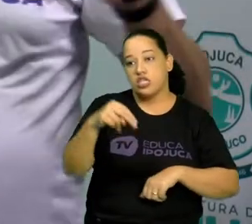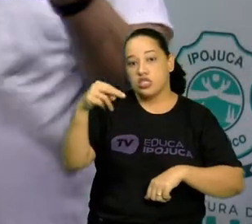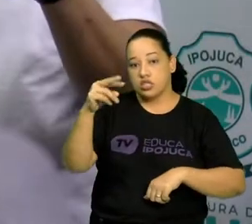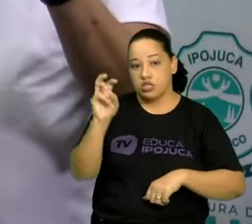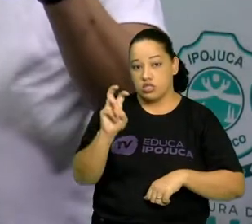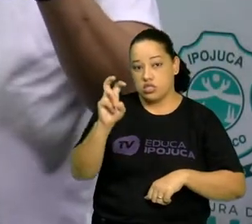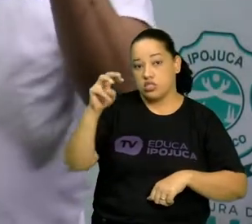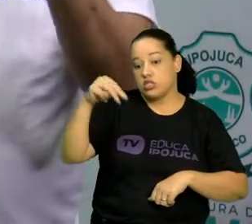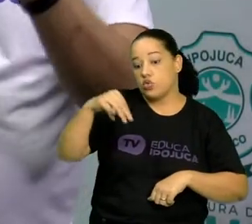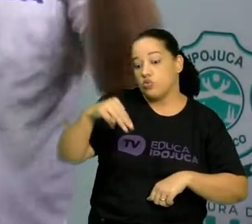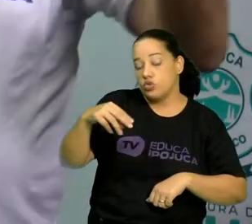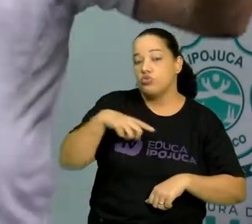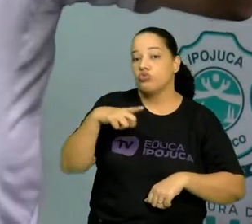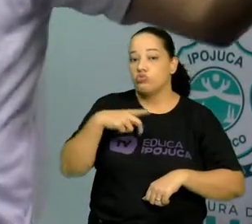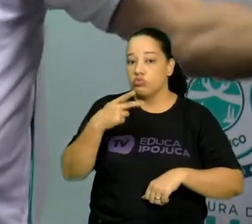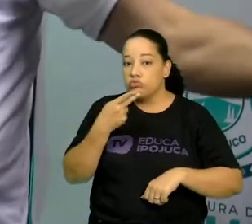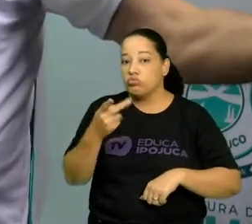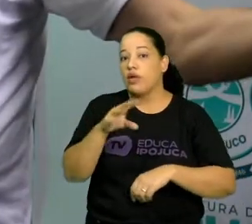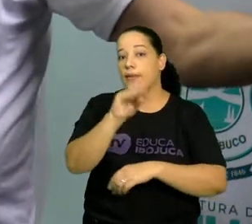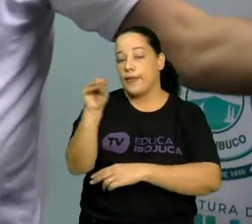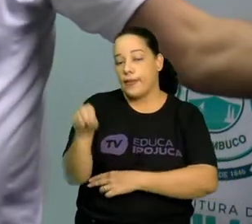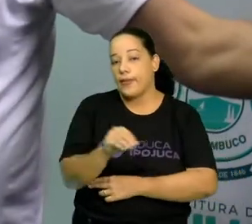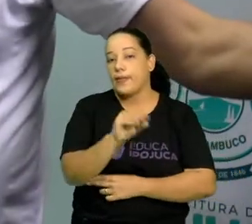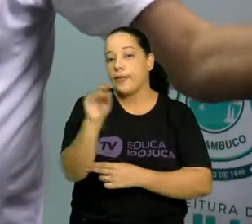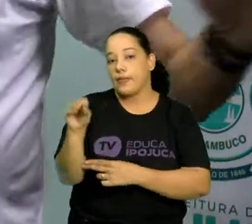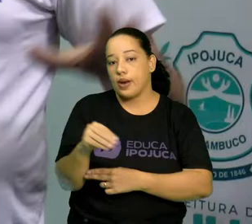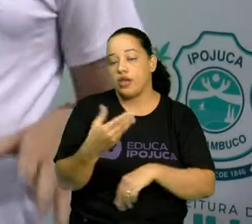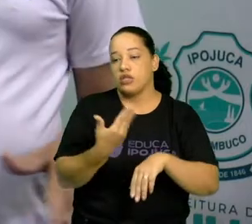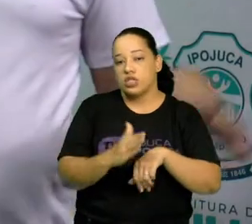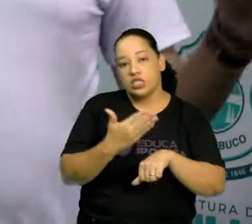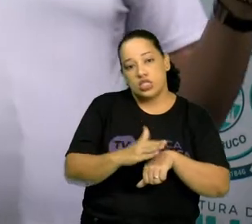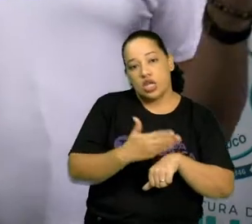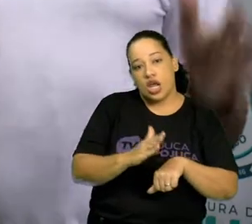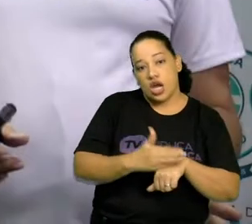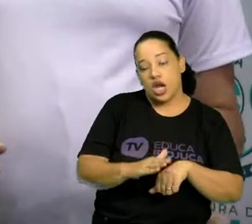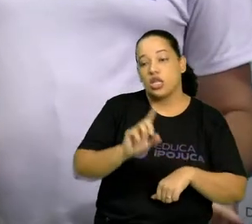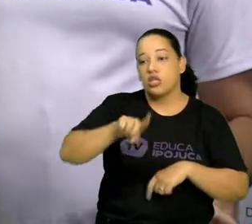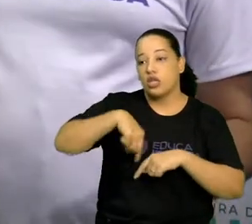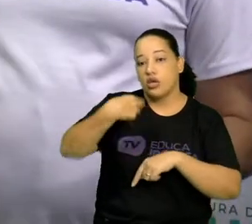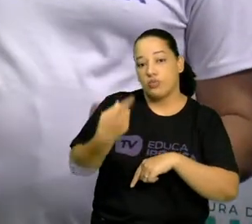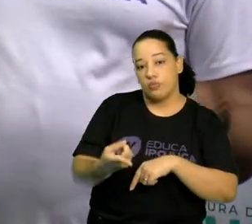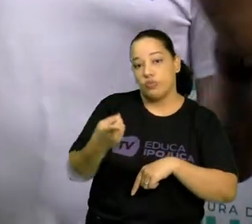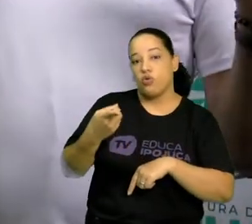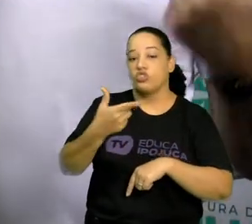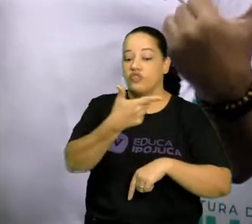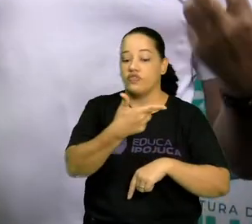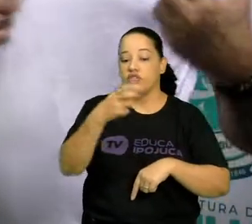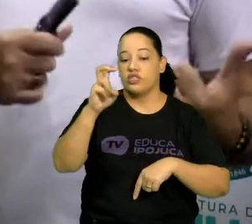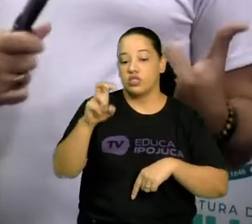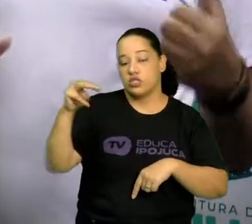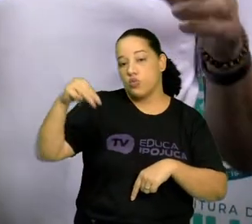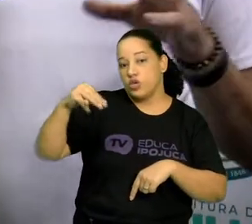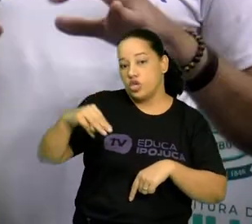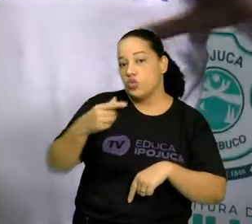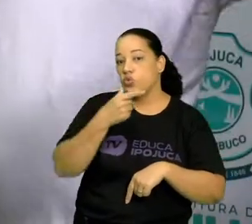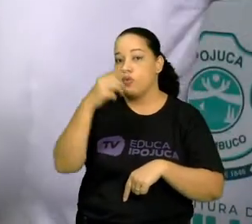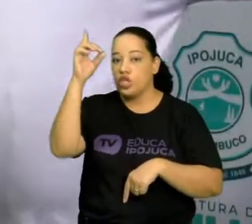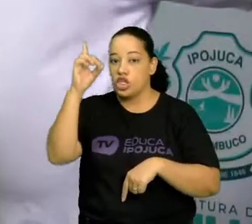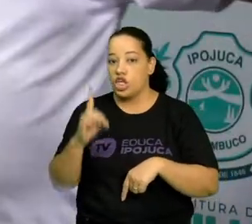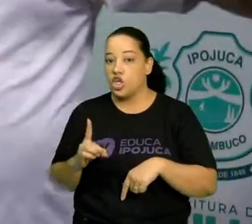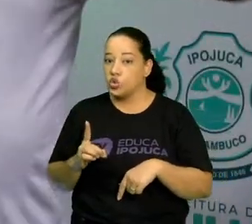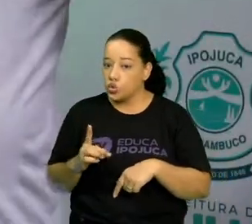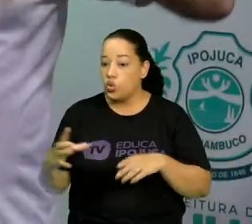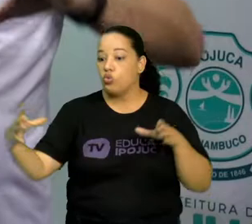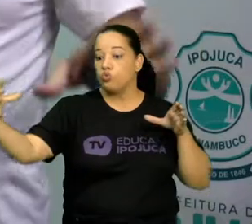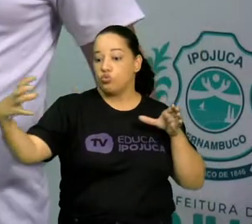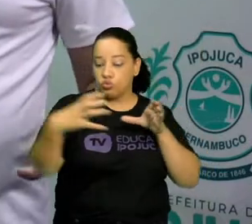companhia ensaiando o espetáculo para estrear, ensaiando Bodas de Sangue. Aí, quando chega aos 25 minutos, o Gades, né, que é o diretor, reúne o